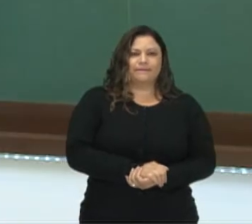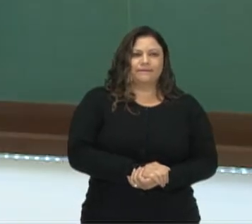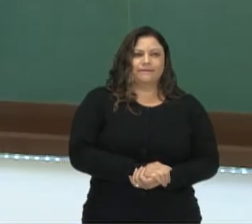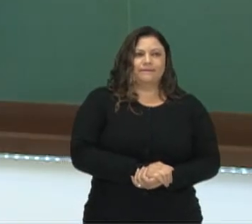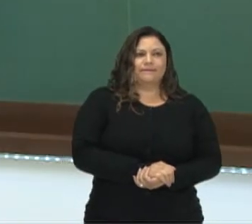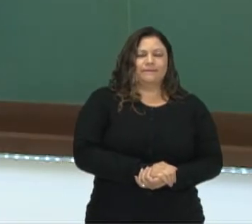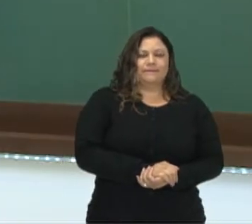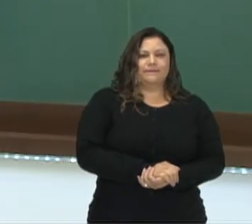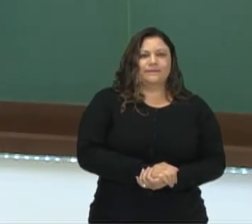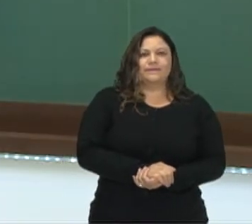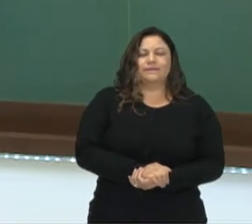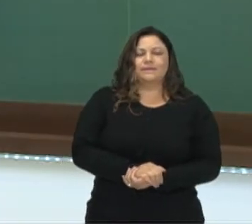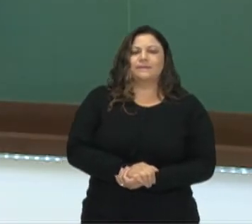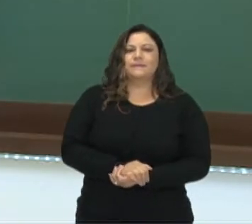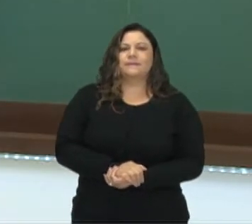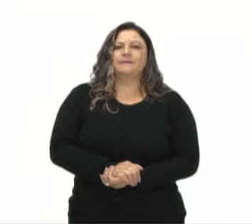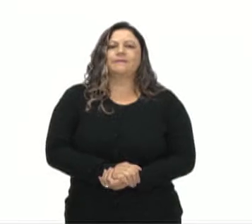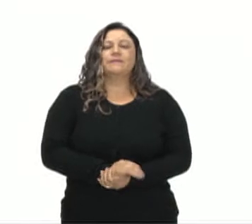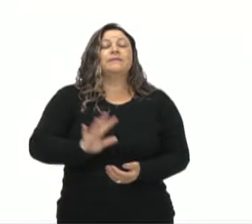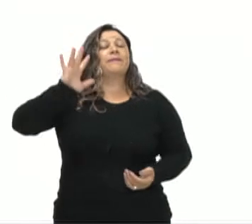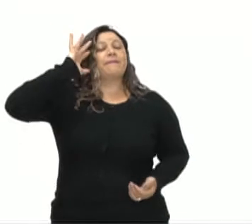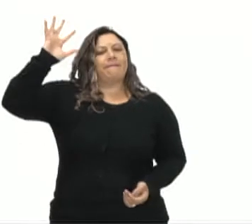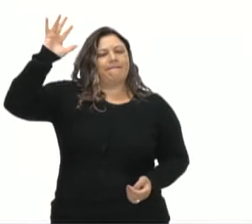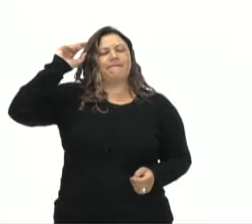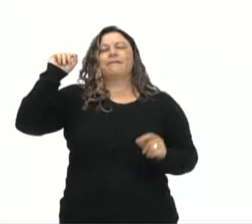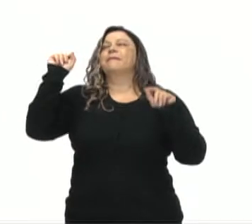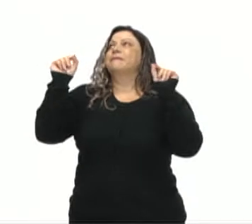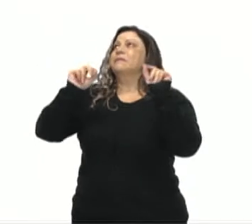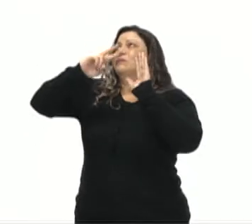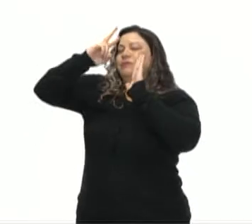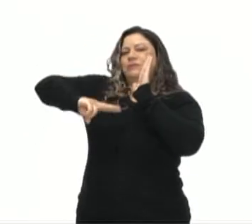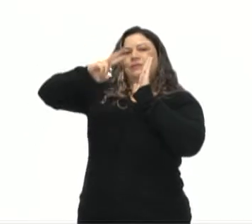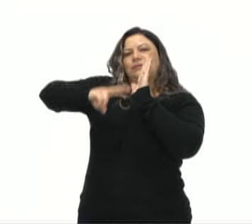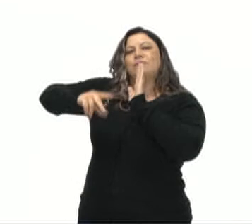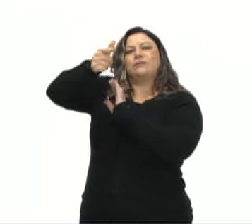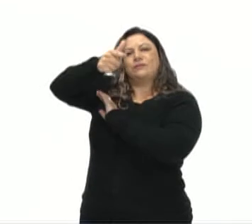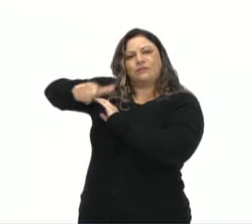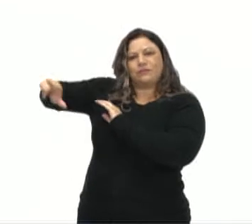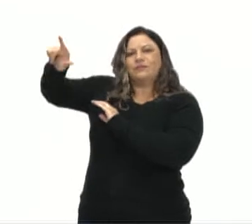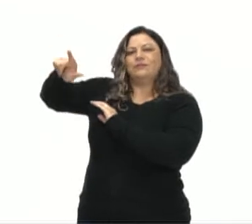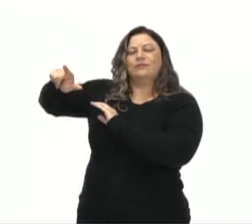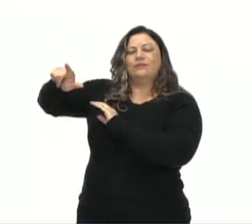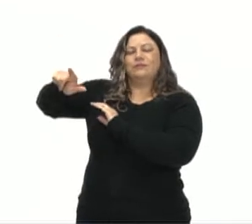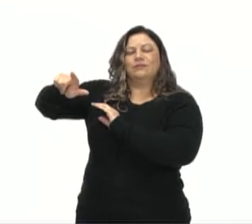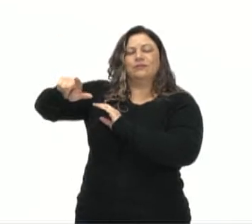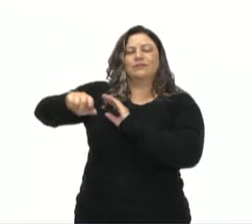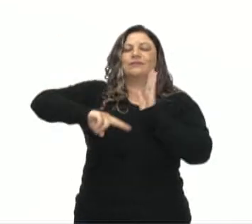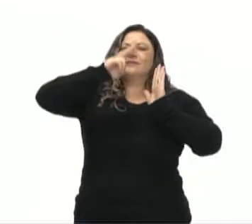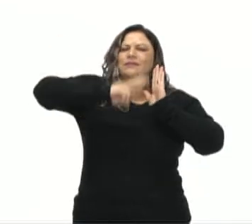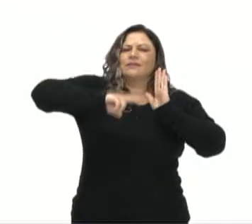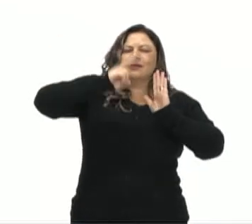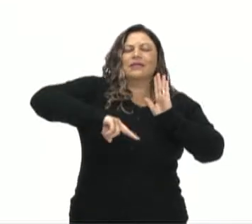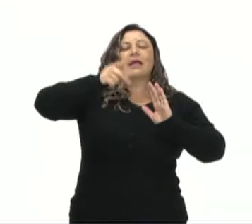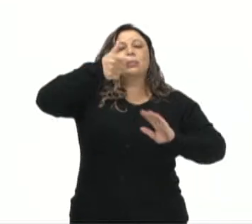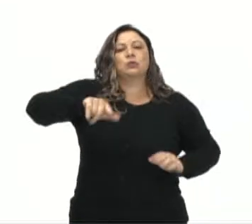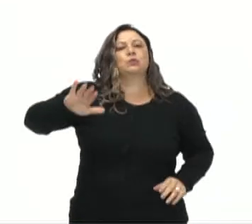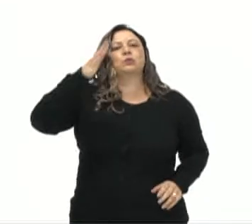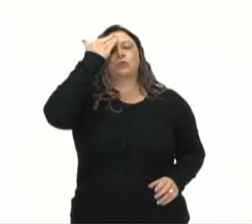Vamos a reflexionar. Leyendo una vez más para entender mejor.